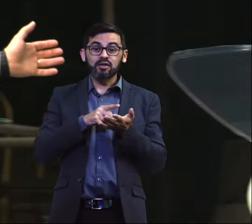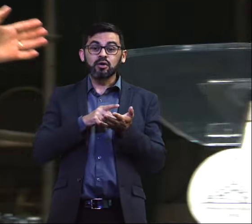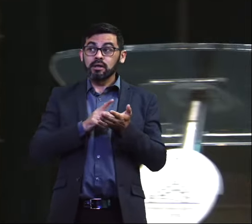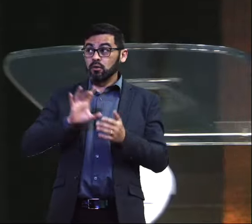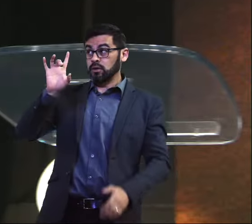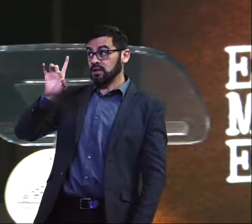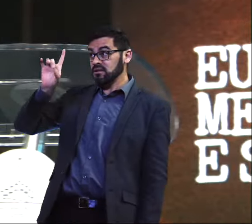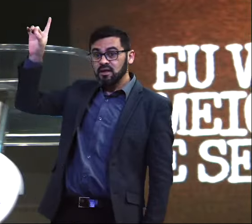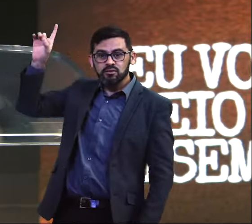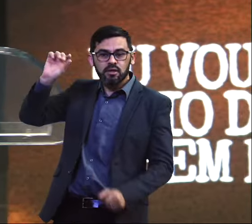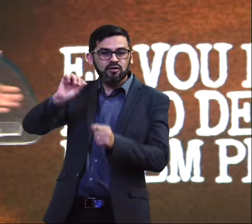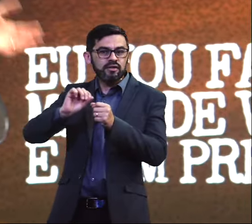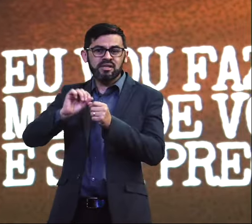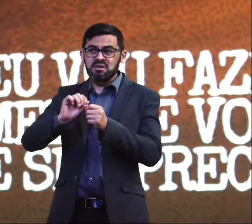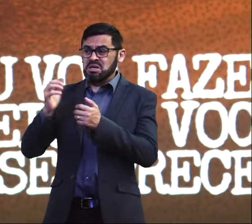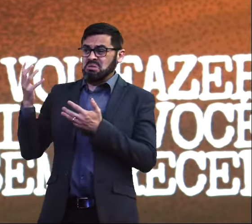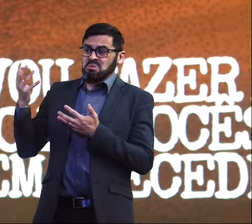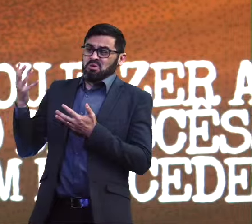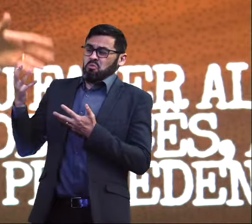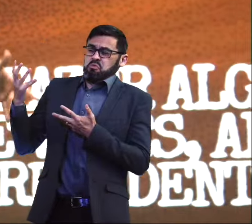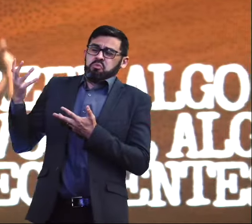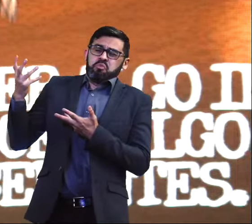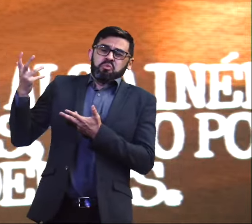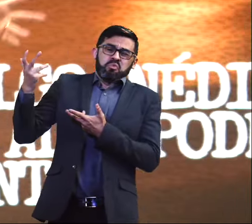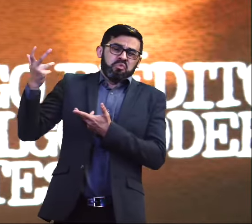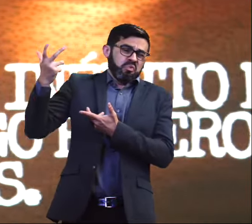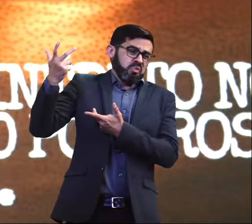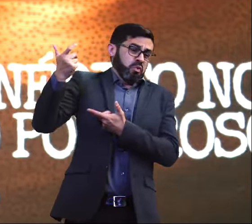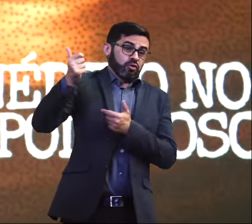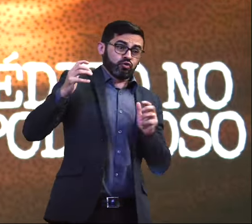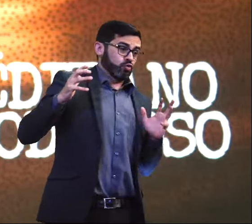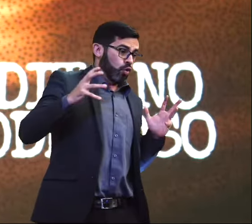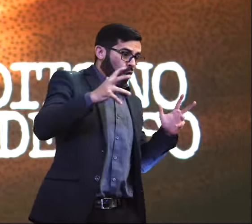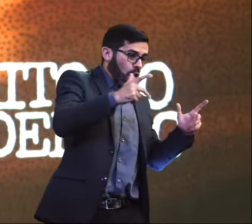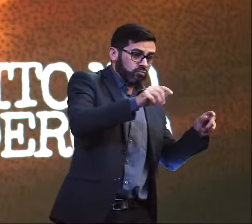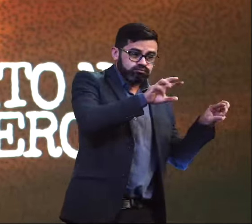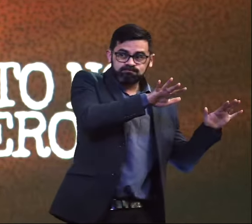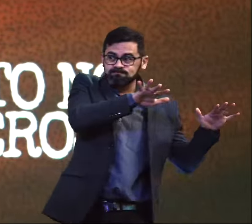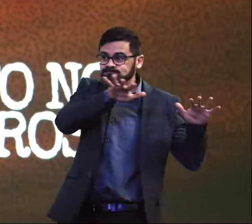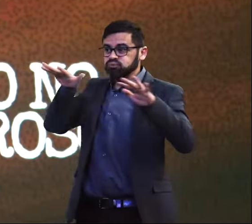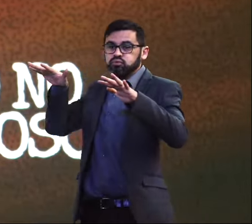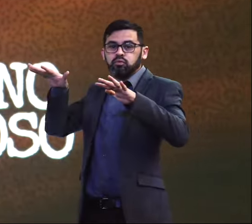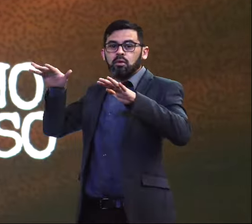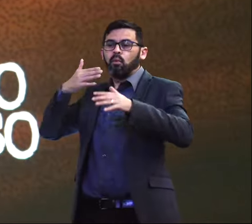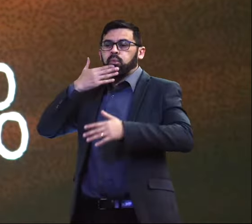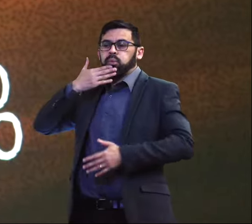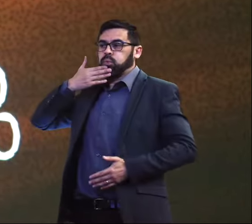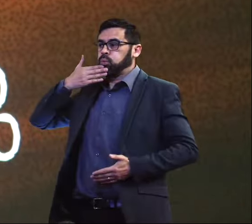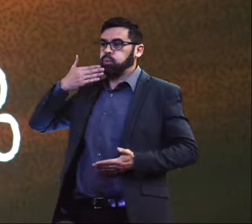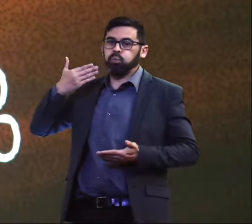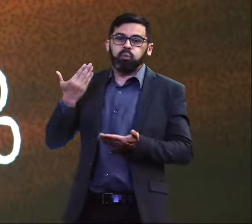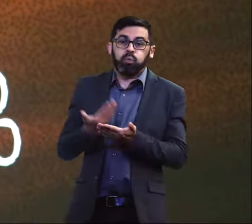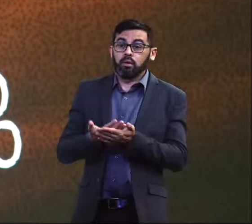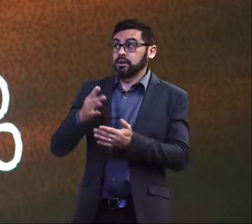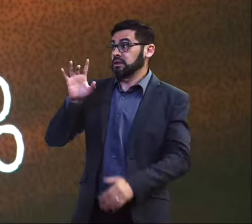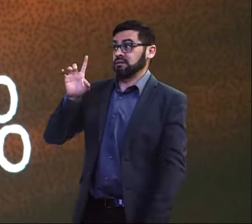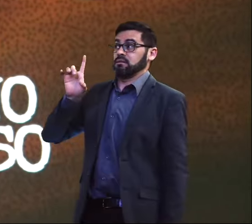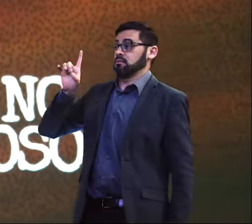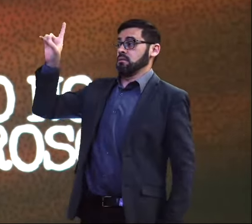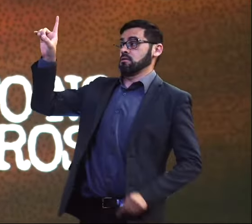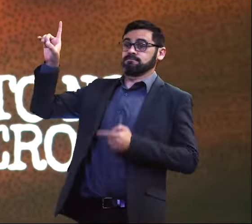vai fazer vai ser algo tão maravilhoso, que o chacal, a coruja vão reconhecer, os povos inimigos